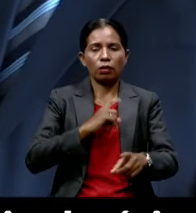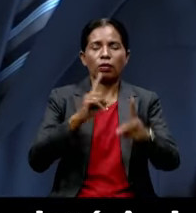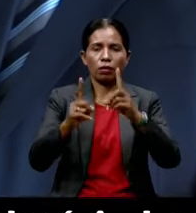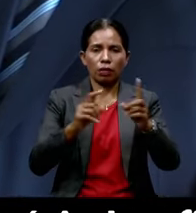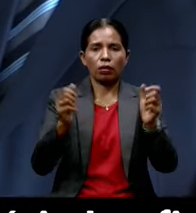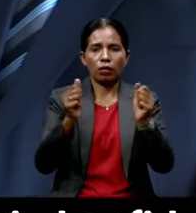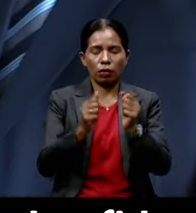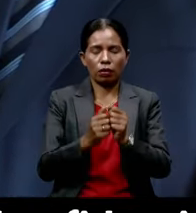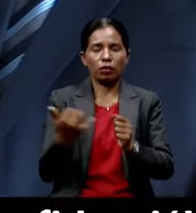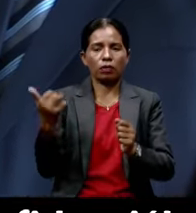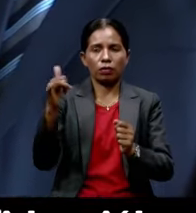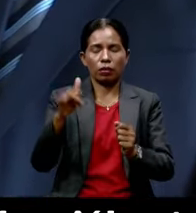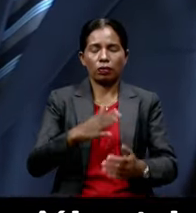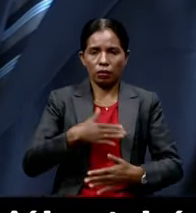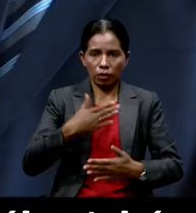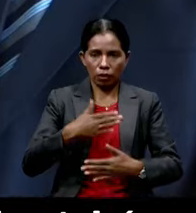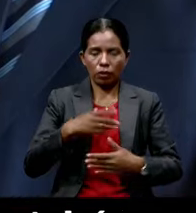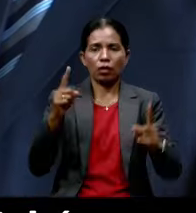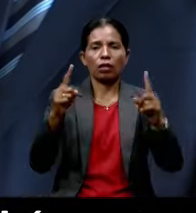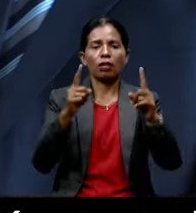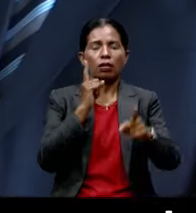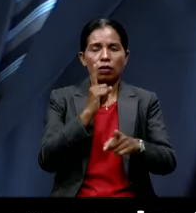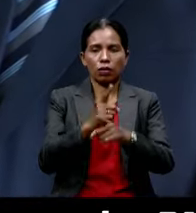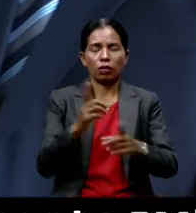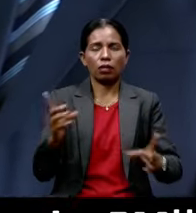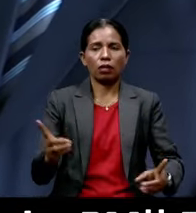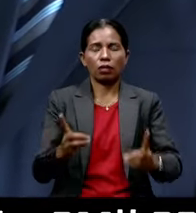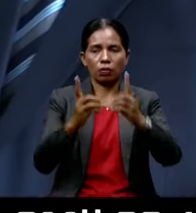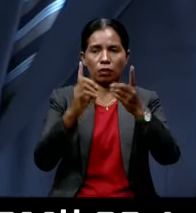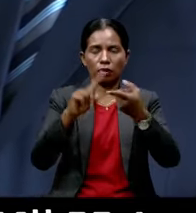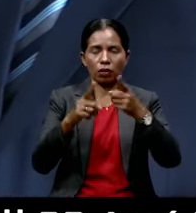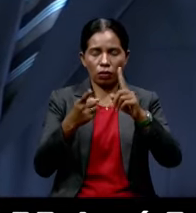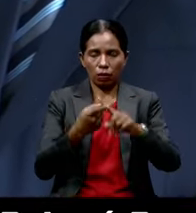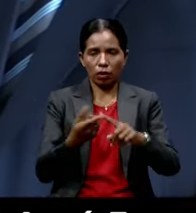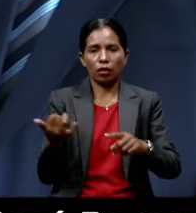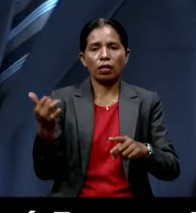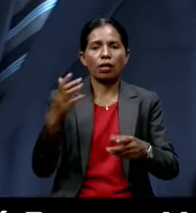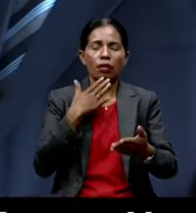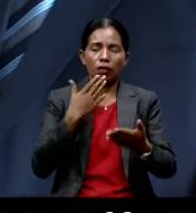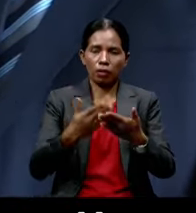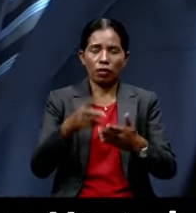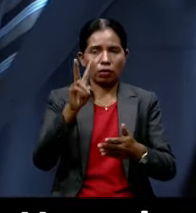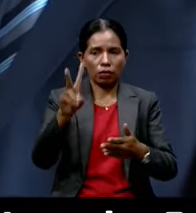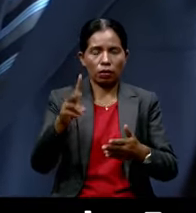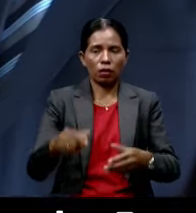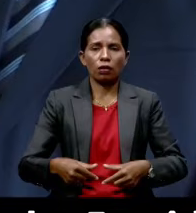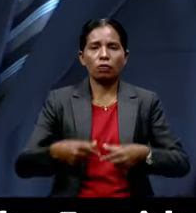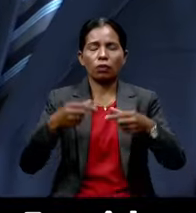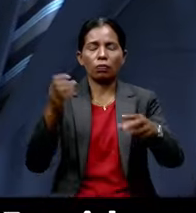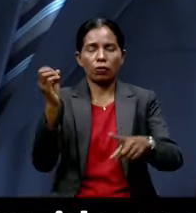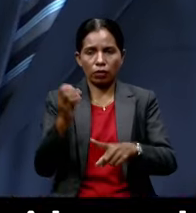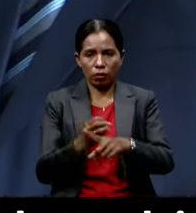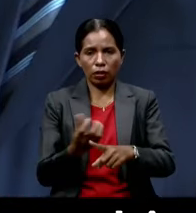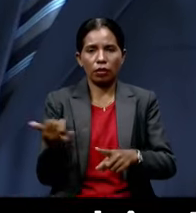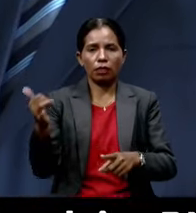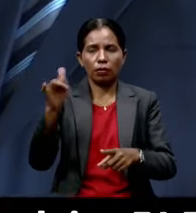o sinto contente de ter essa sua. É um belo dia, né? Né? Be, a oportunidade de ir